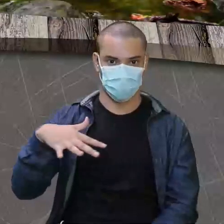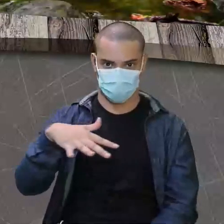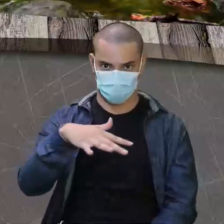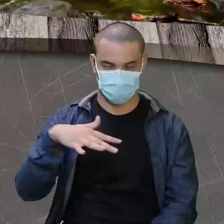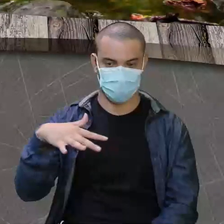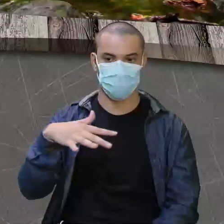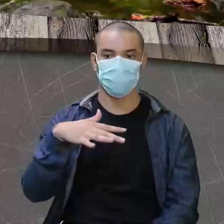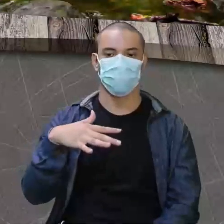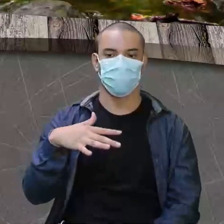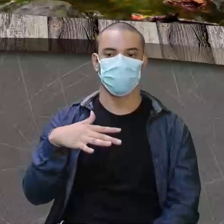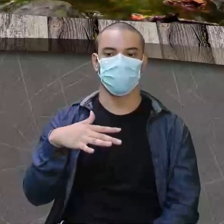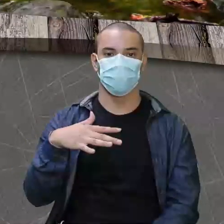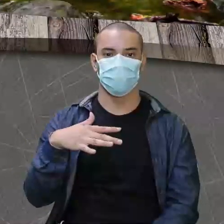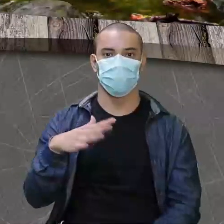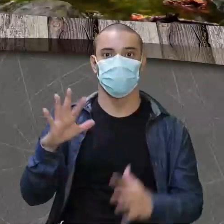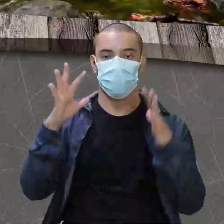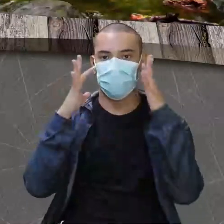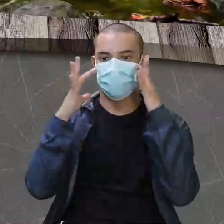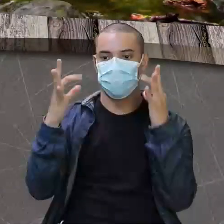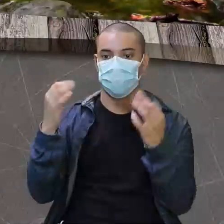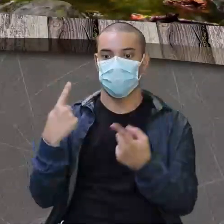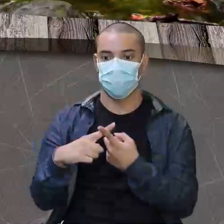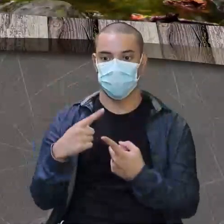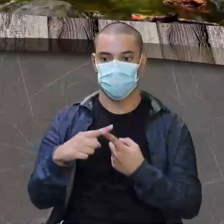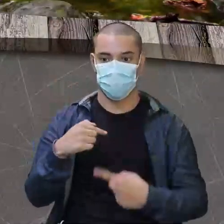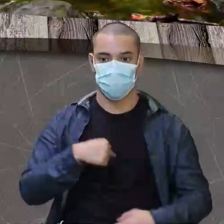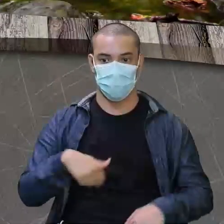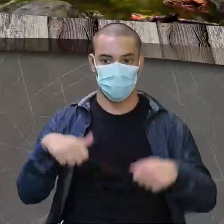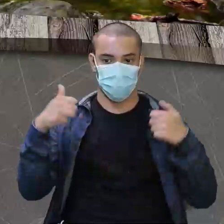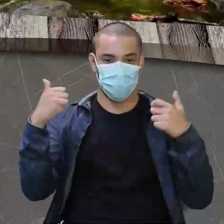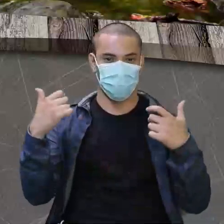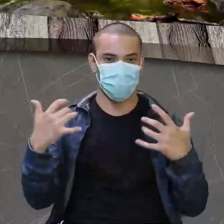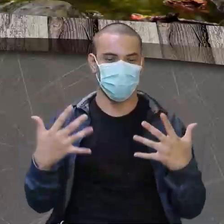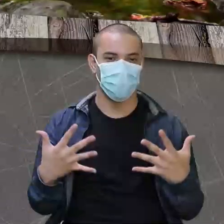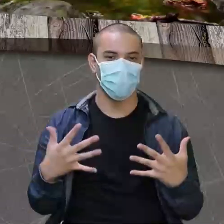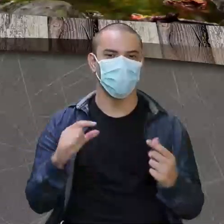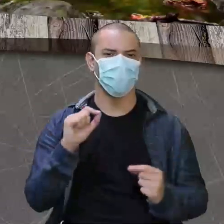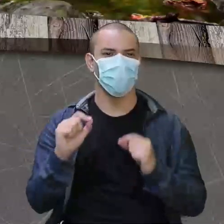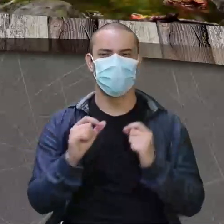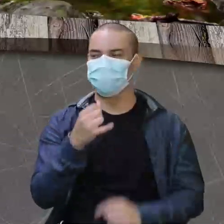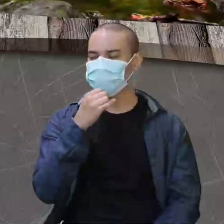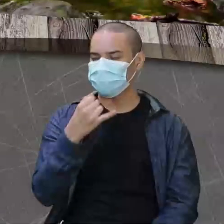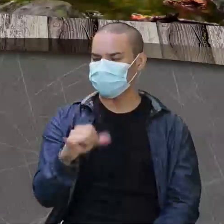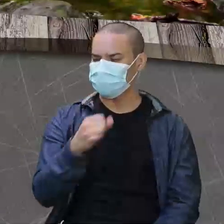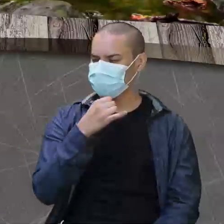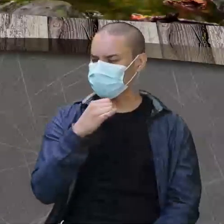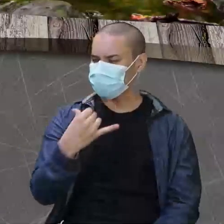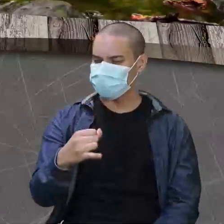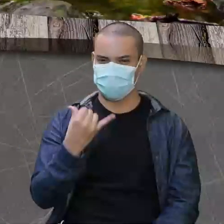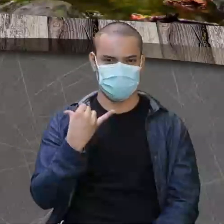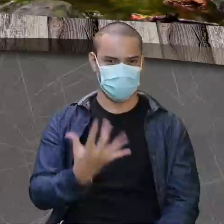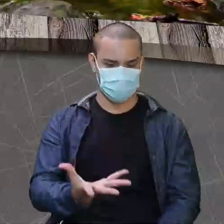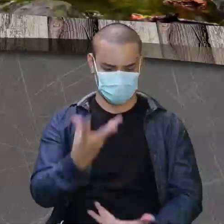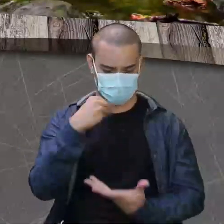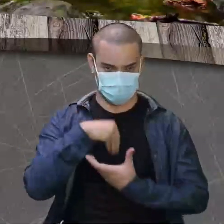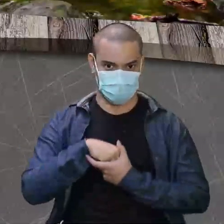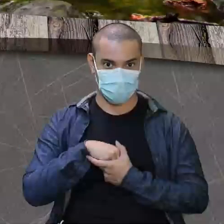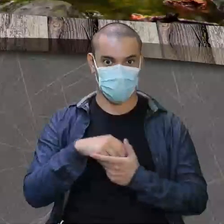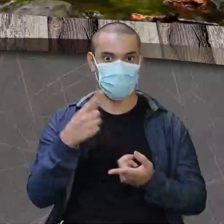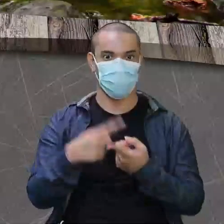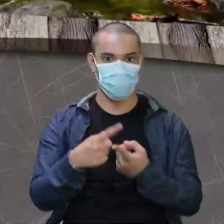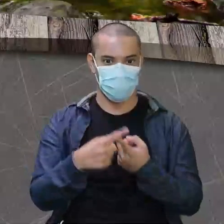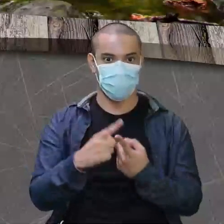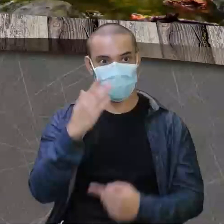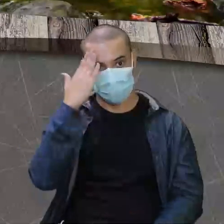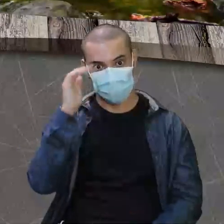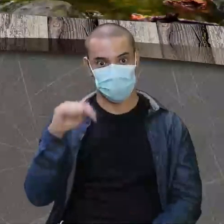ambiente, preste atenção que aqui a professora está assim com uma energia fluindo internamente. Sabe por quê? Porque